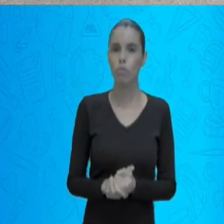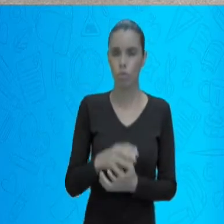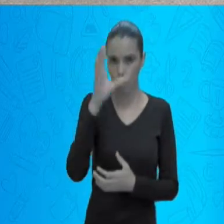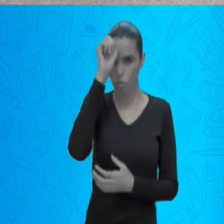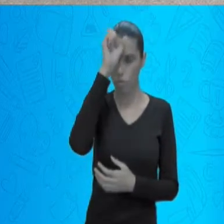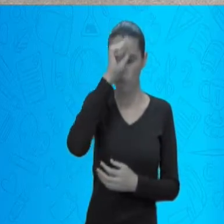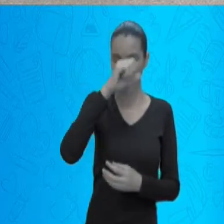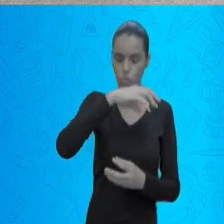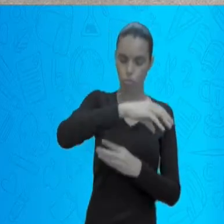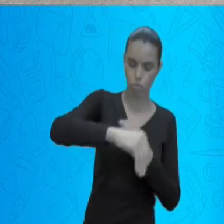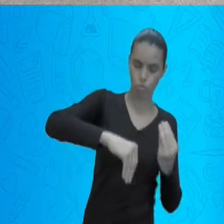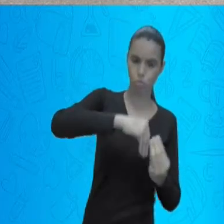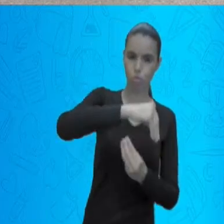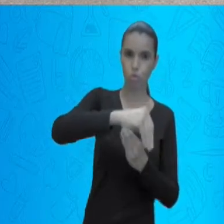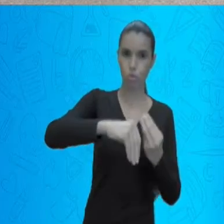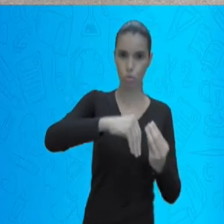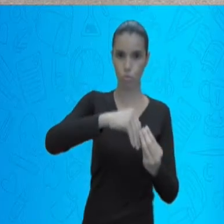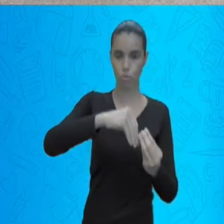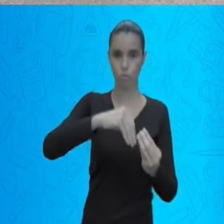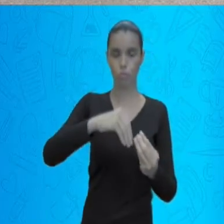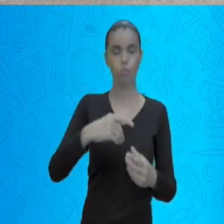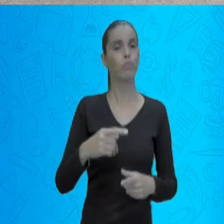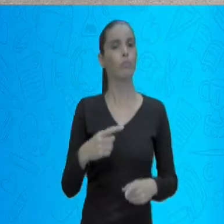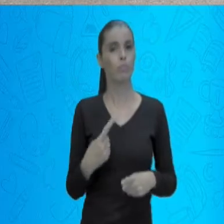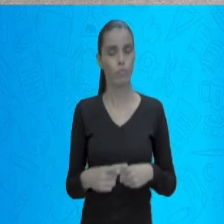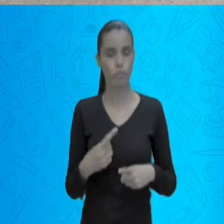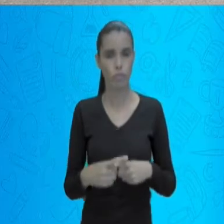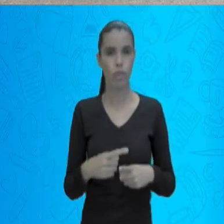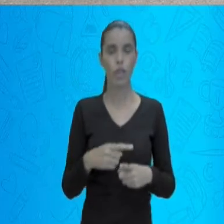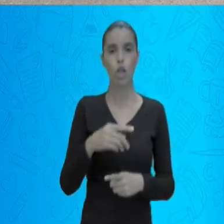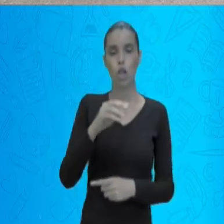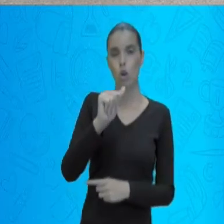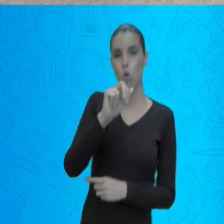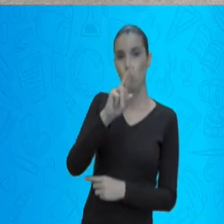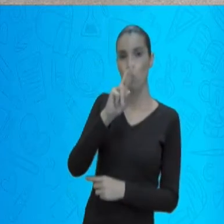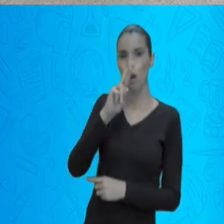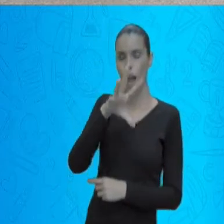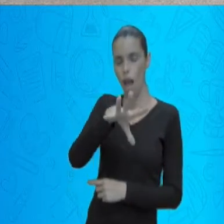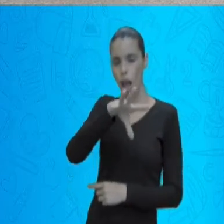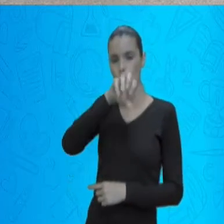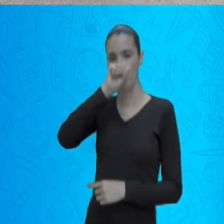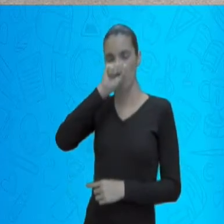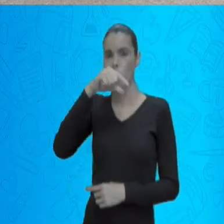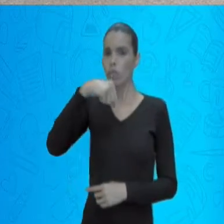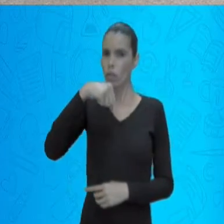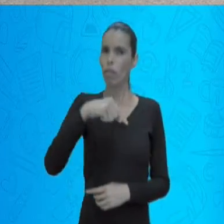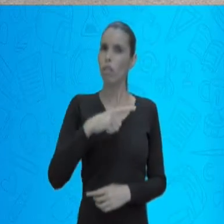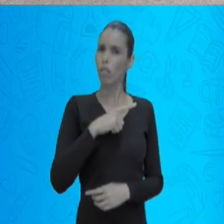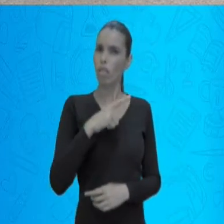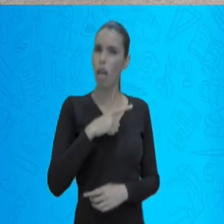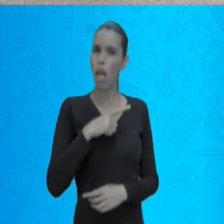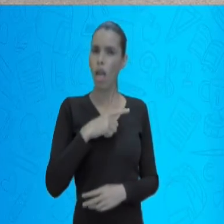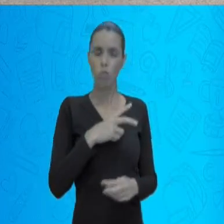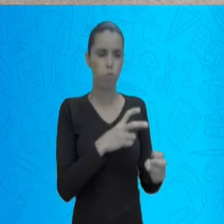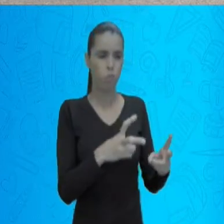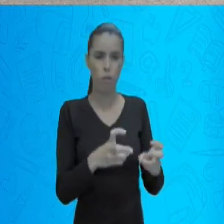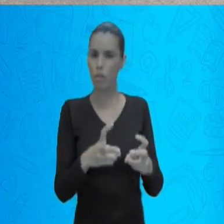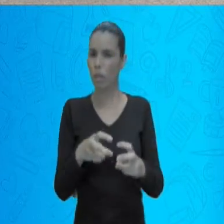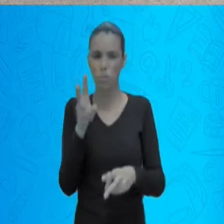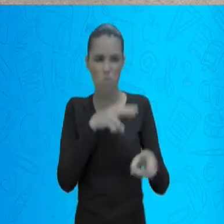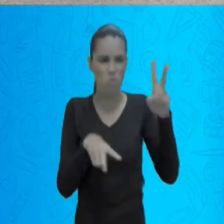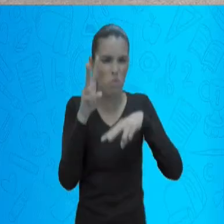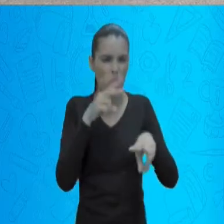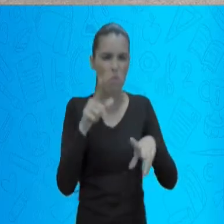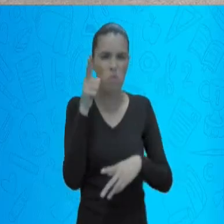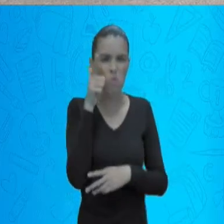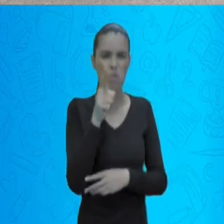apenas substâncias no estado gasoso. A gente não percebe, aqui tem o oxigênio, aqui tem o gás carbônico, aqui